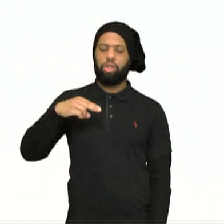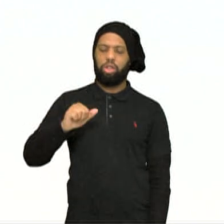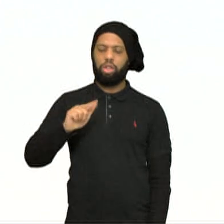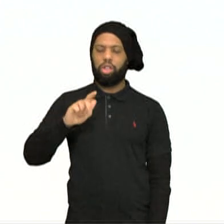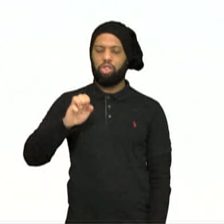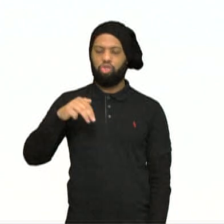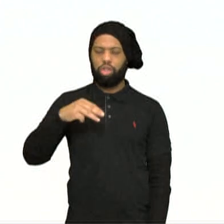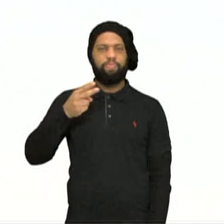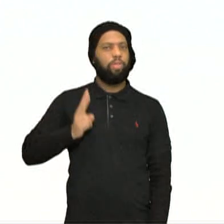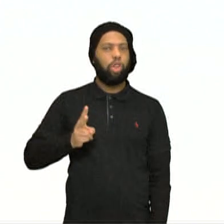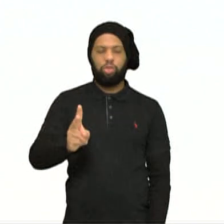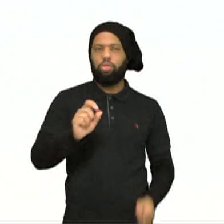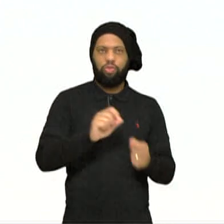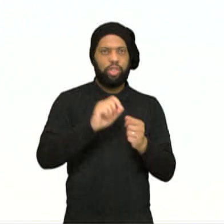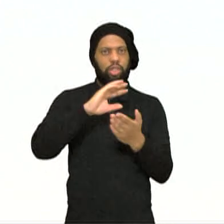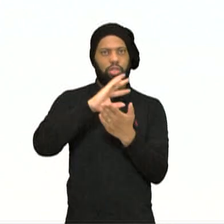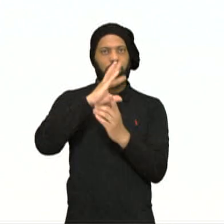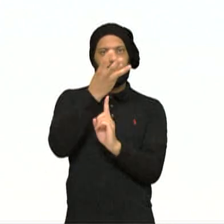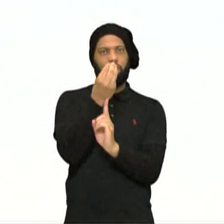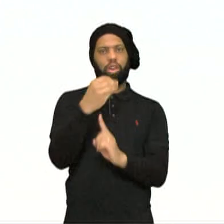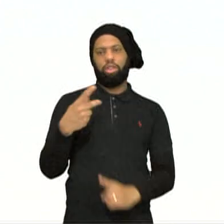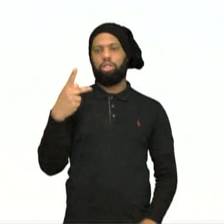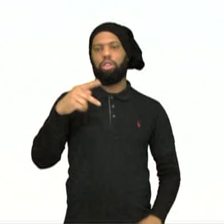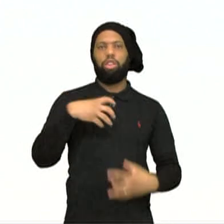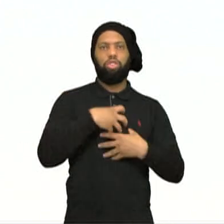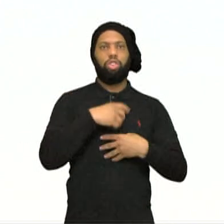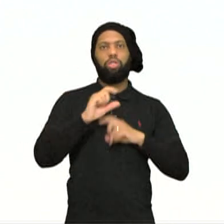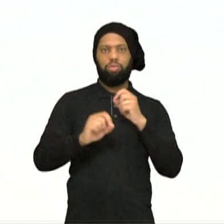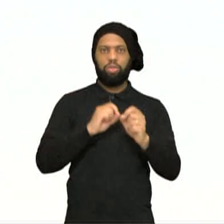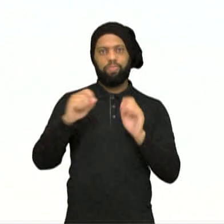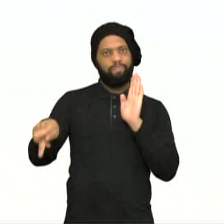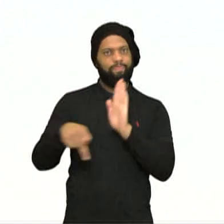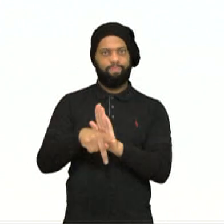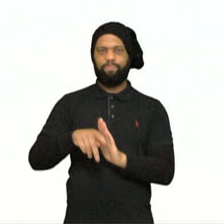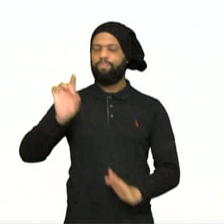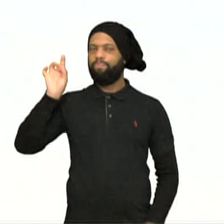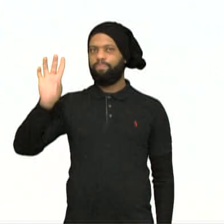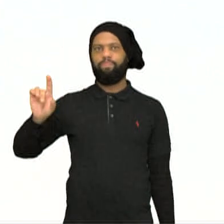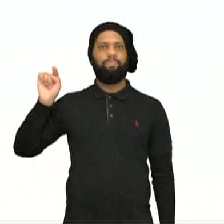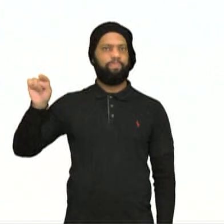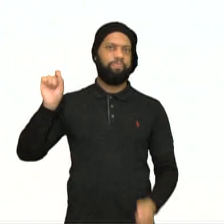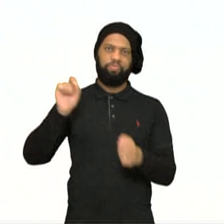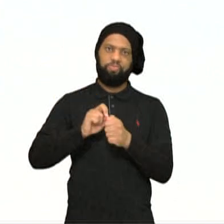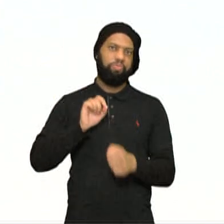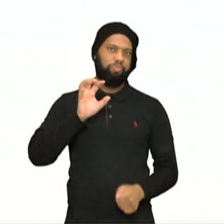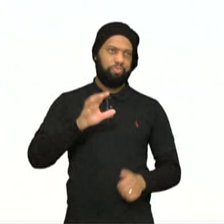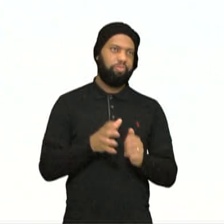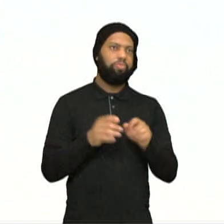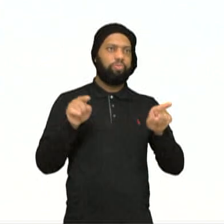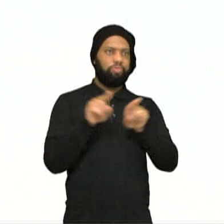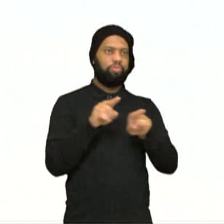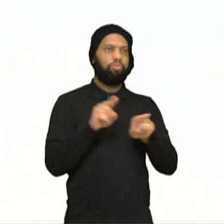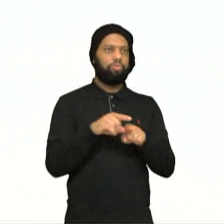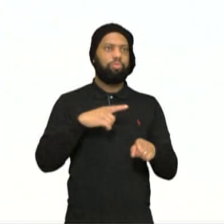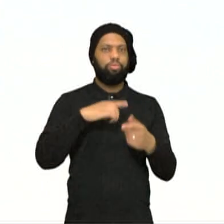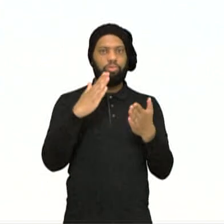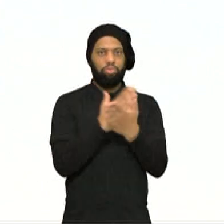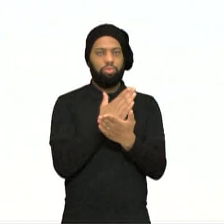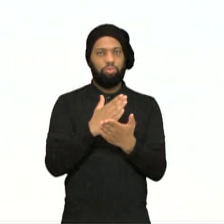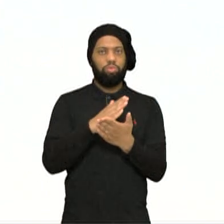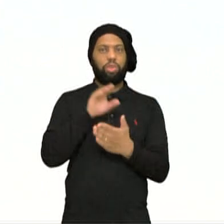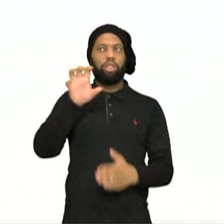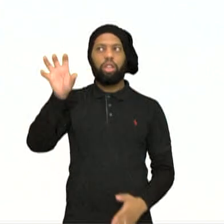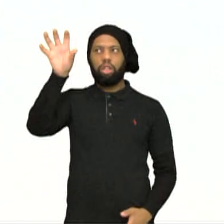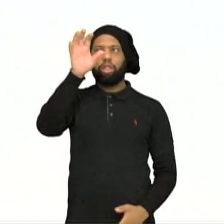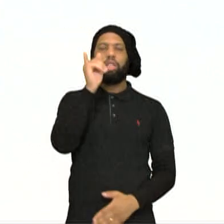indígenas que continuam produzindo a sua arte de modo singular. Há povos indígenas vivendo tanto em regiões como floresta,